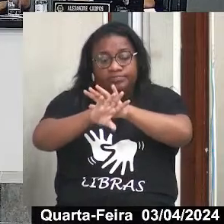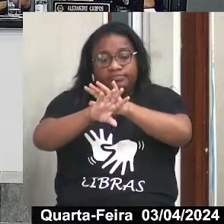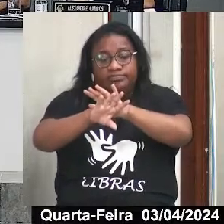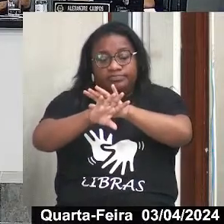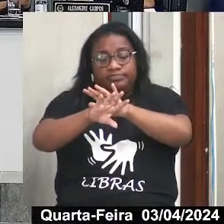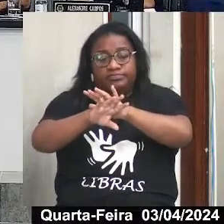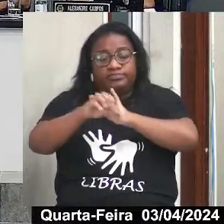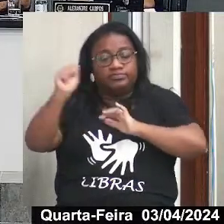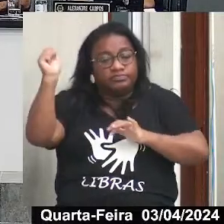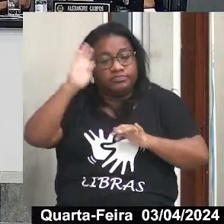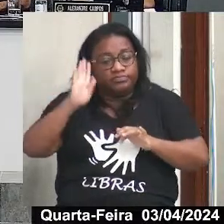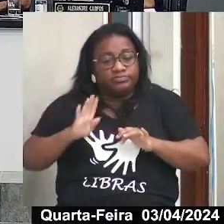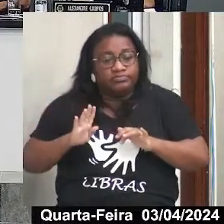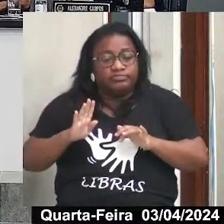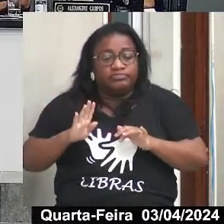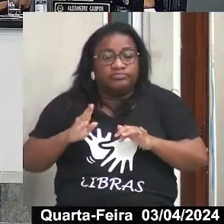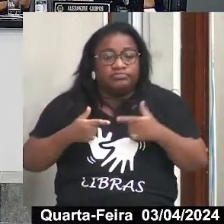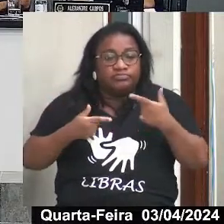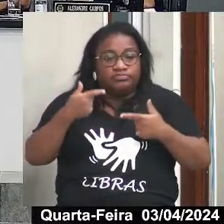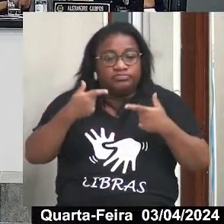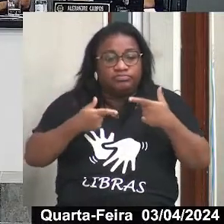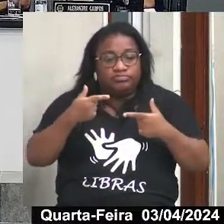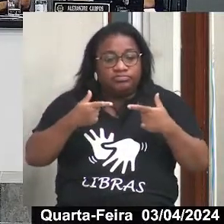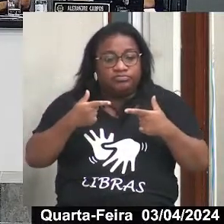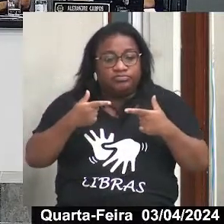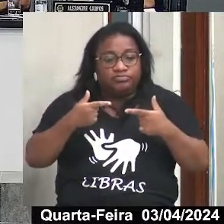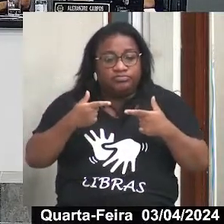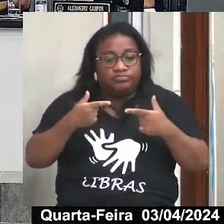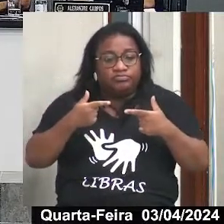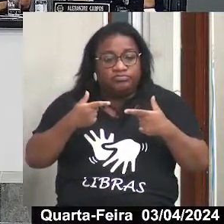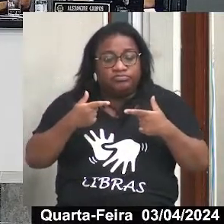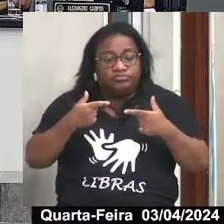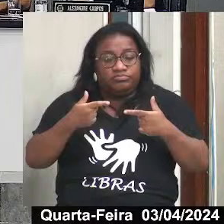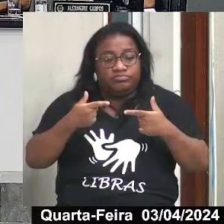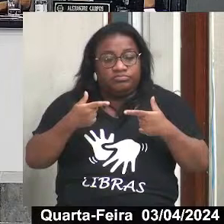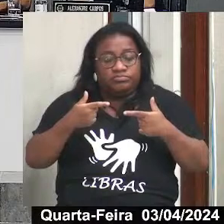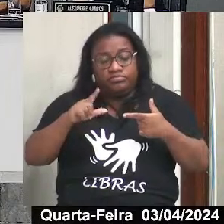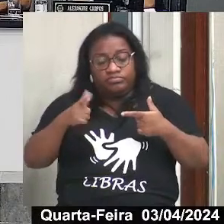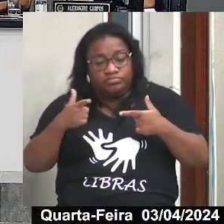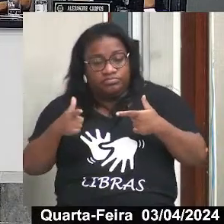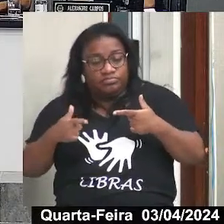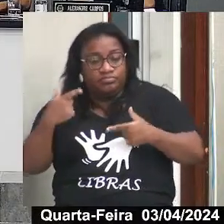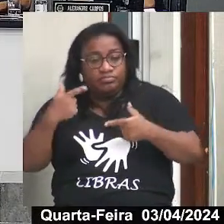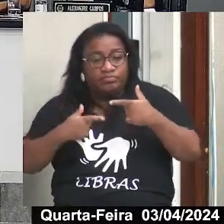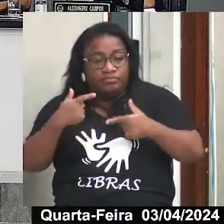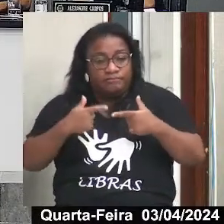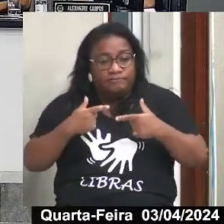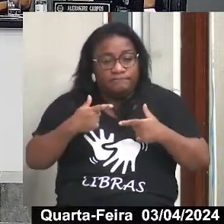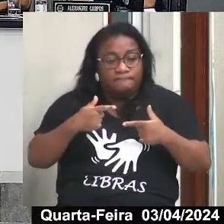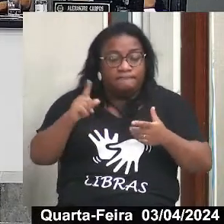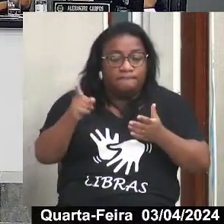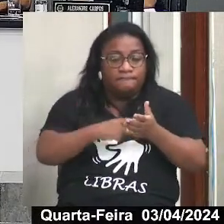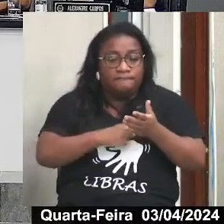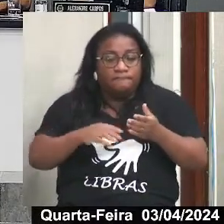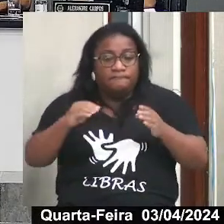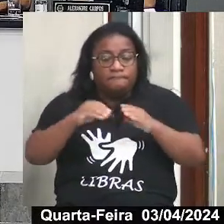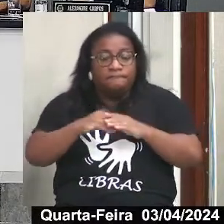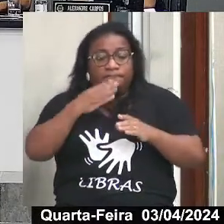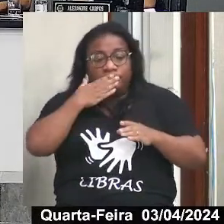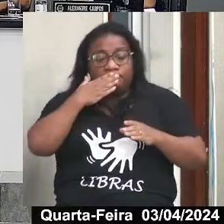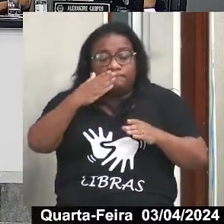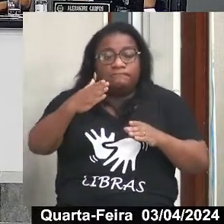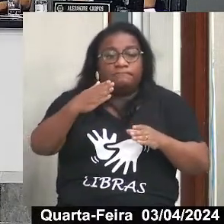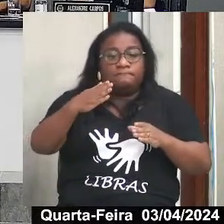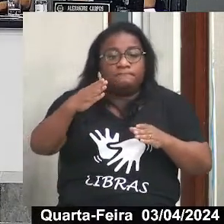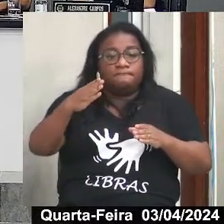As indicações do vereador Bobileu do Castilho está em discussão. Não sofrendo discussão, vai à